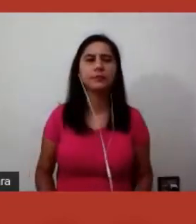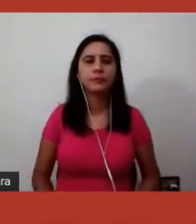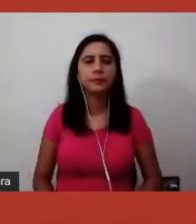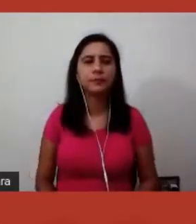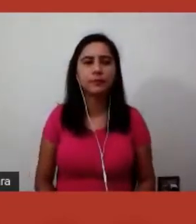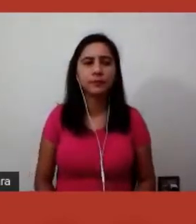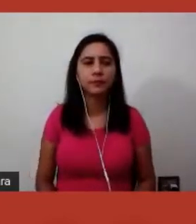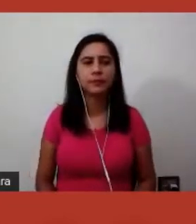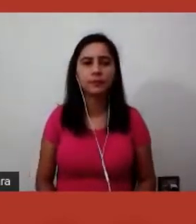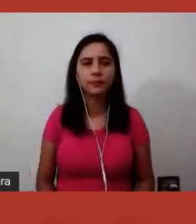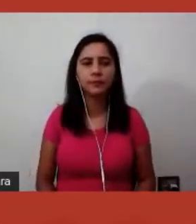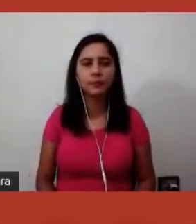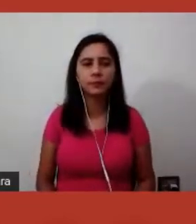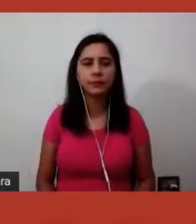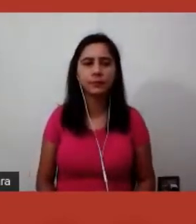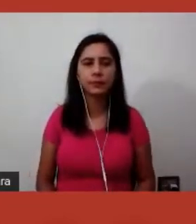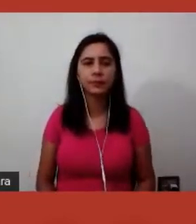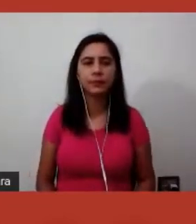voltar. Tá. Na 4?